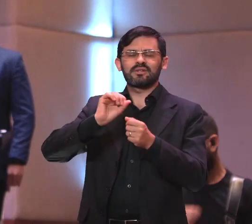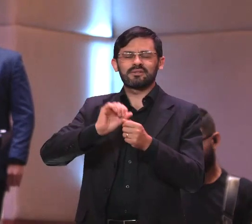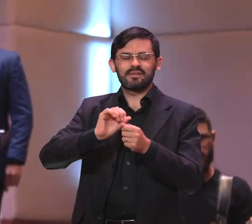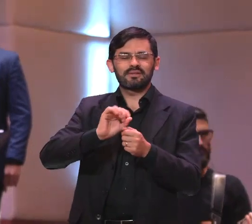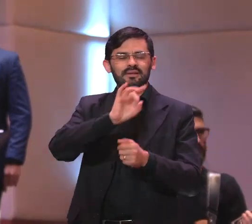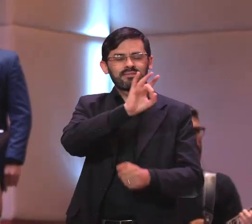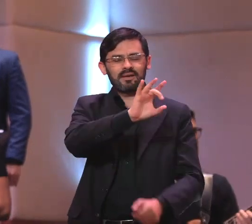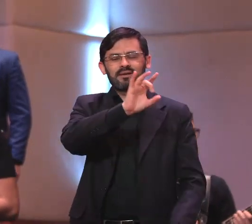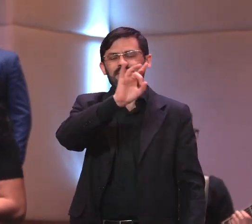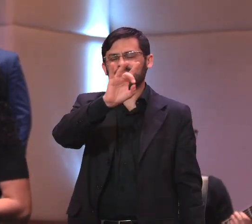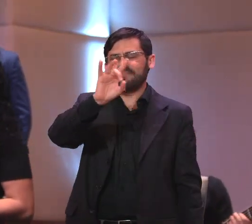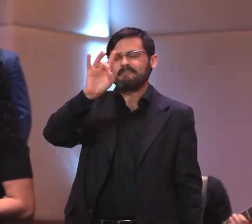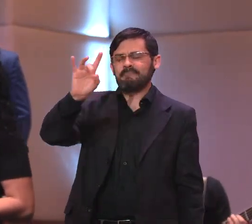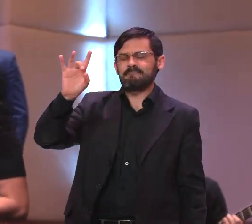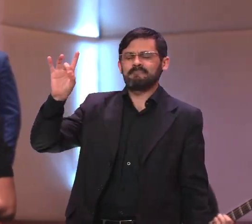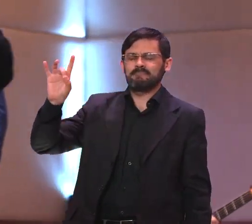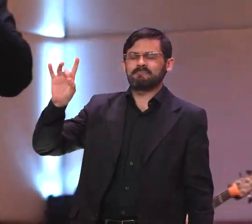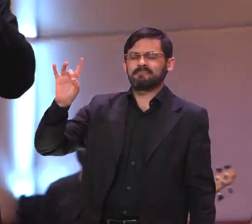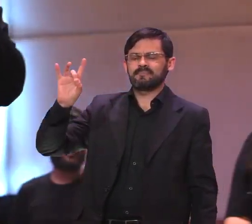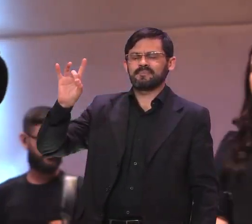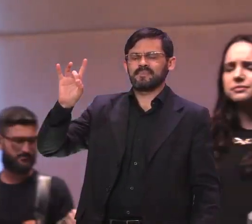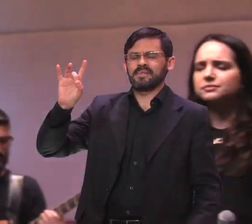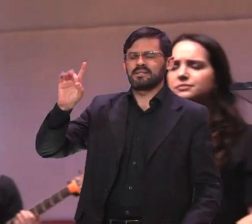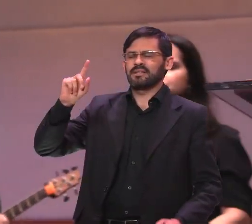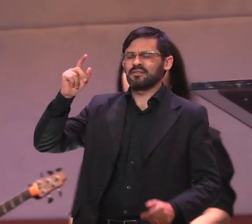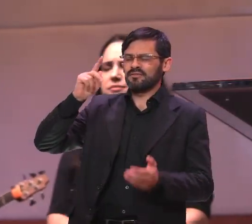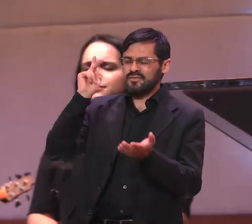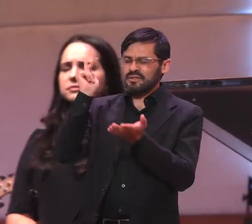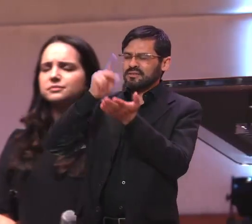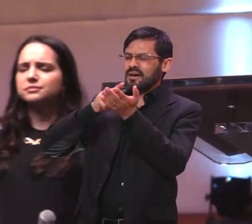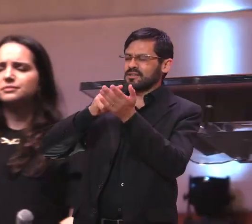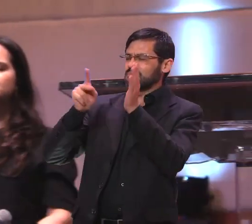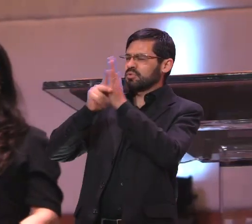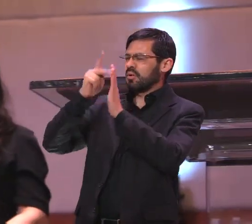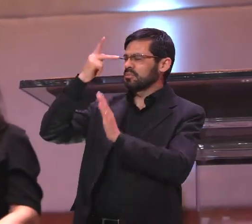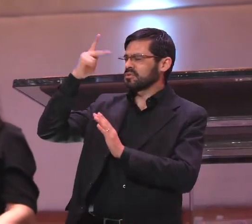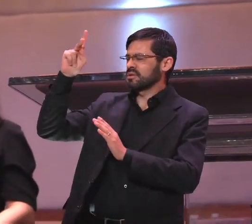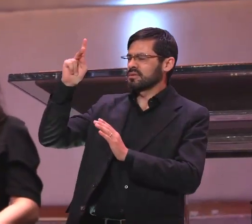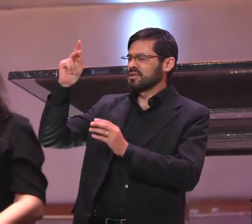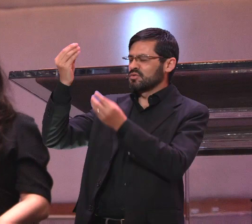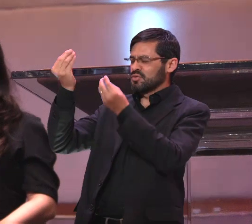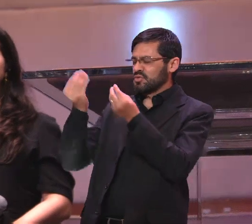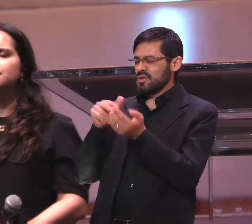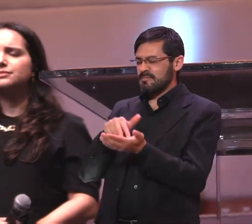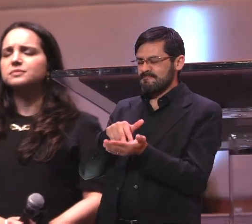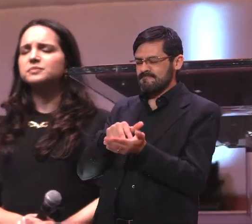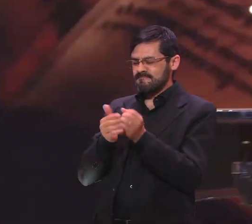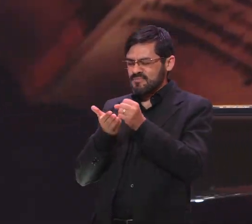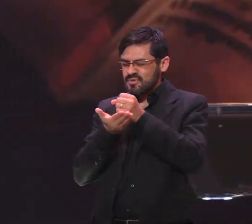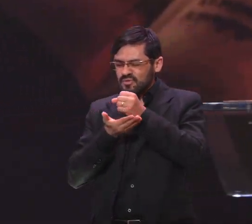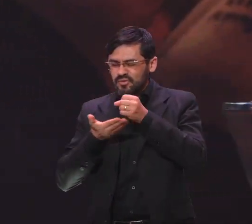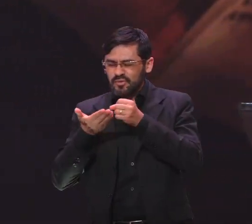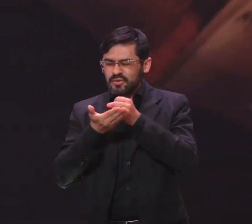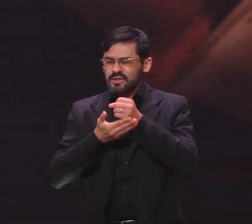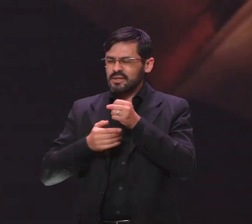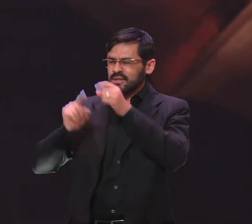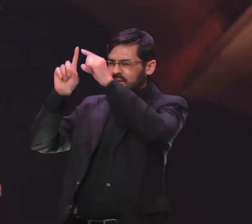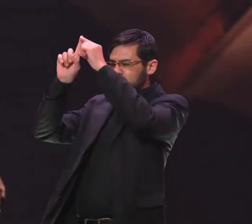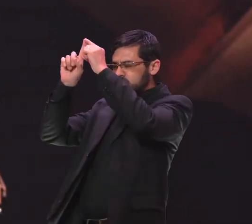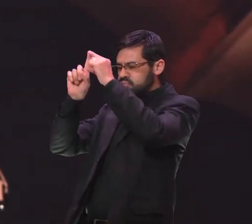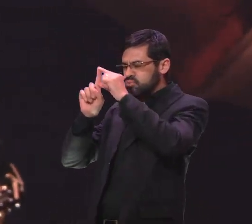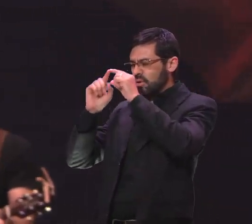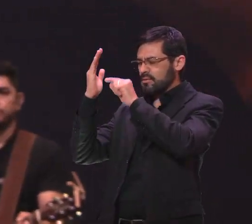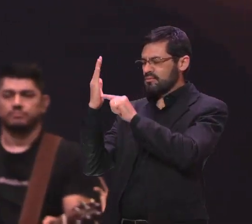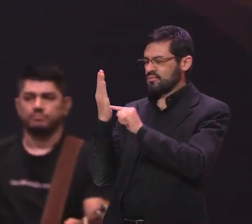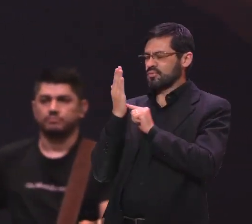esses meus irmãos queridos. Pai, que as Tuas verdades sejam o nosso alicerce, que a Tua palavra revelada